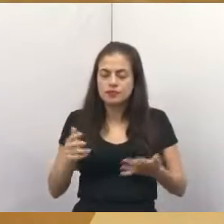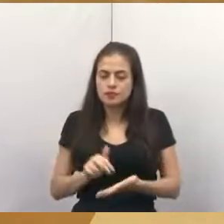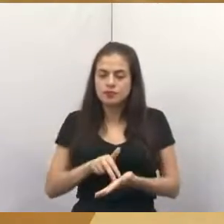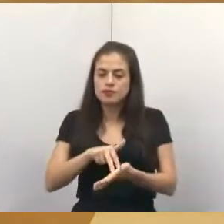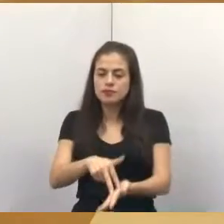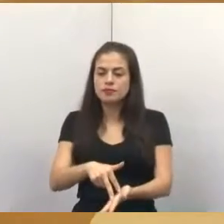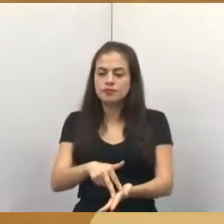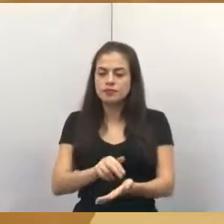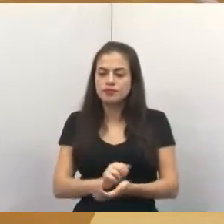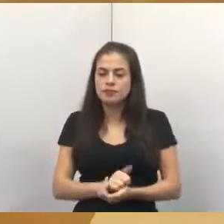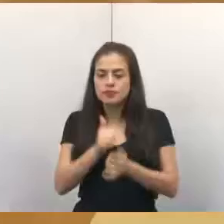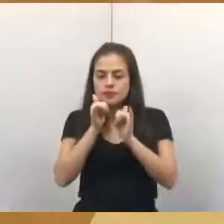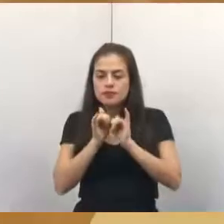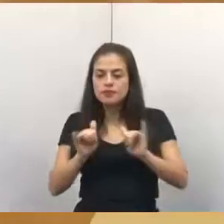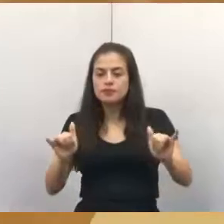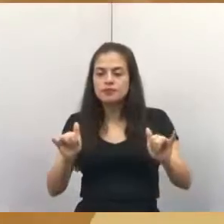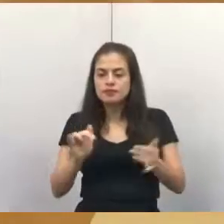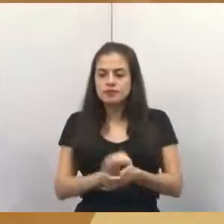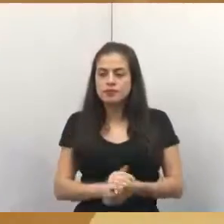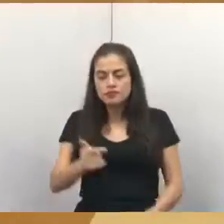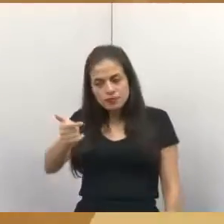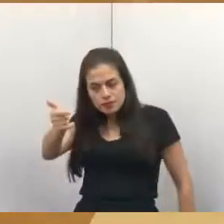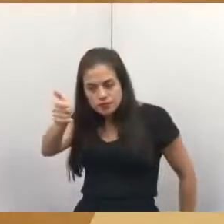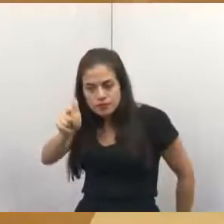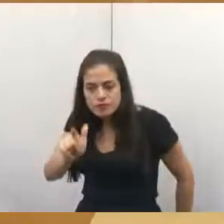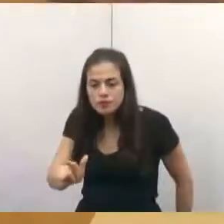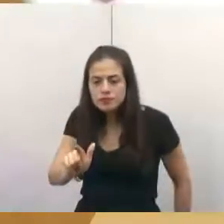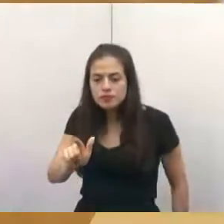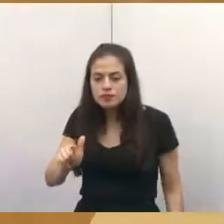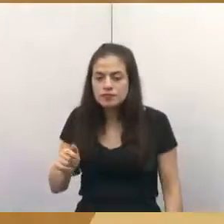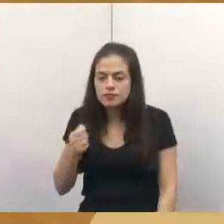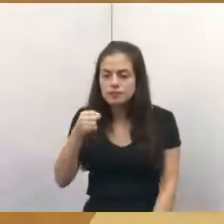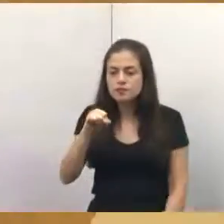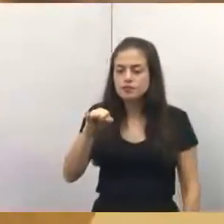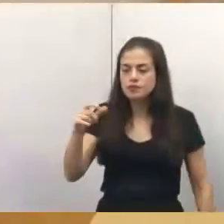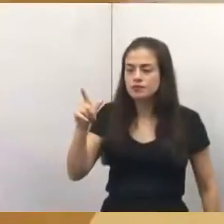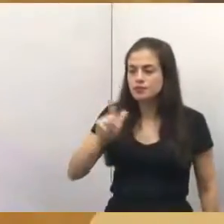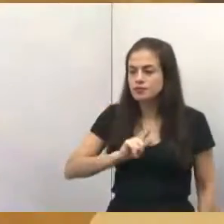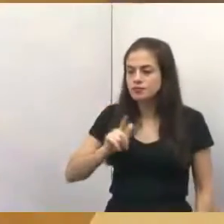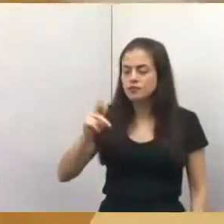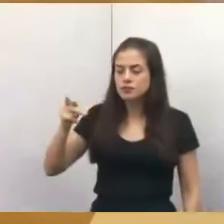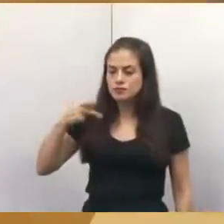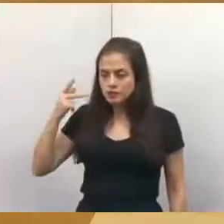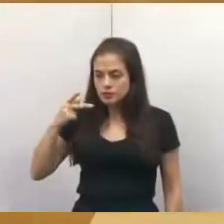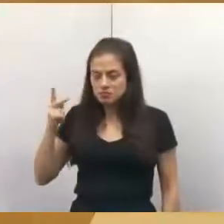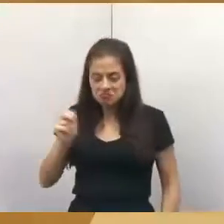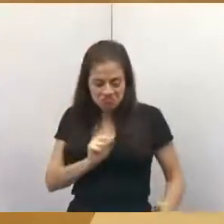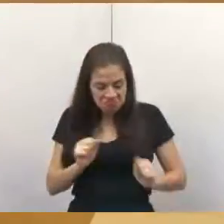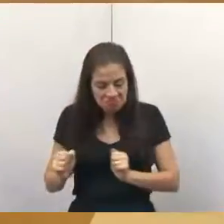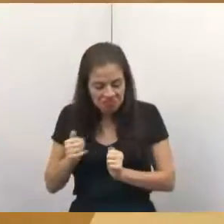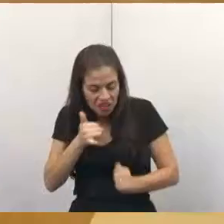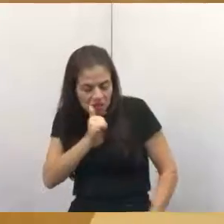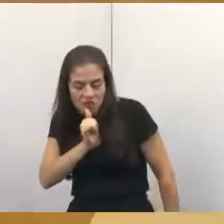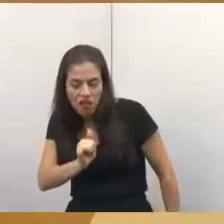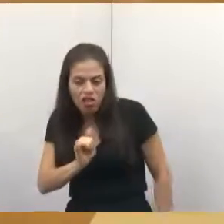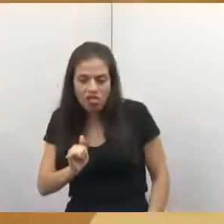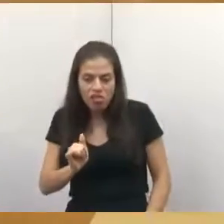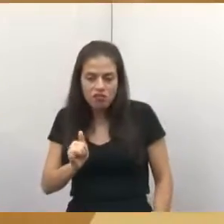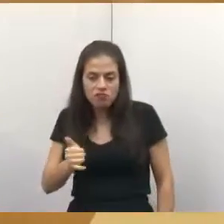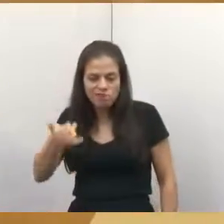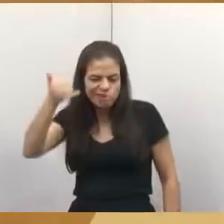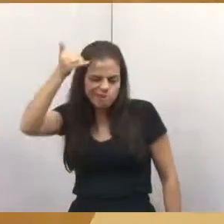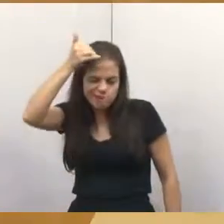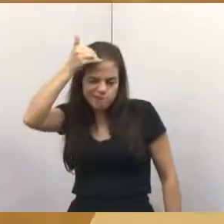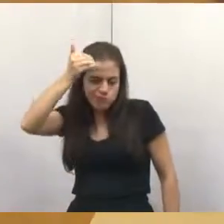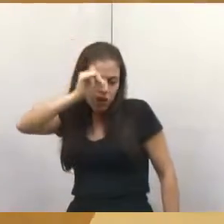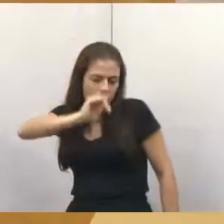estipulo e falo de vereadores, volto a falar. Agora, se tem vereador que vai entender que é para ele ou não é para ele, não tem culpa. Eu só